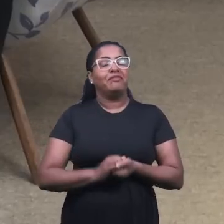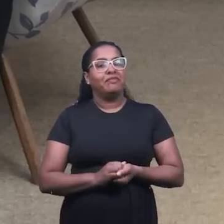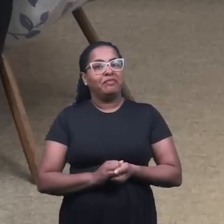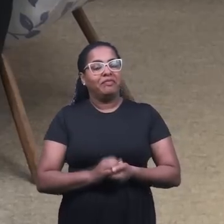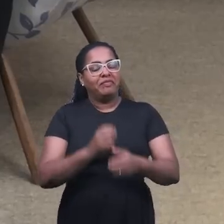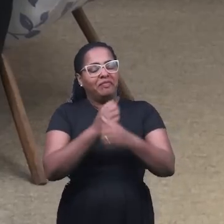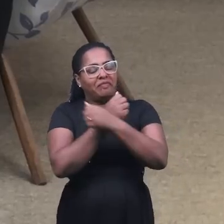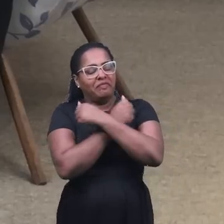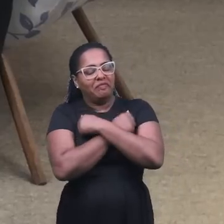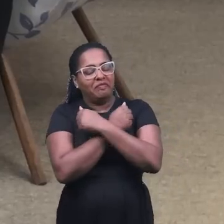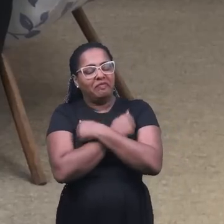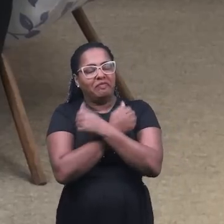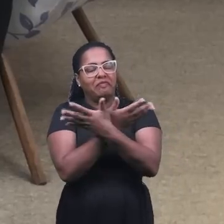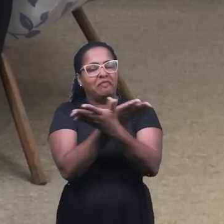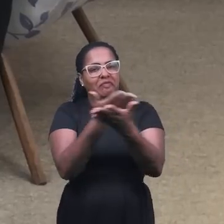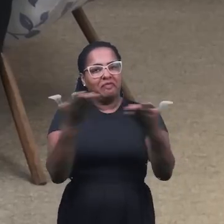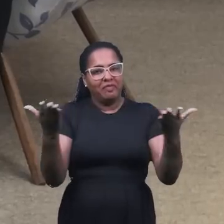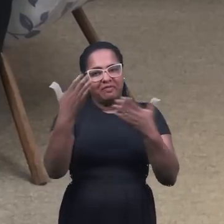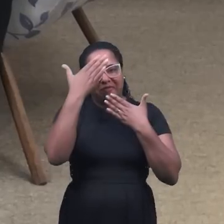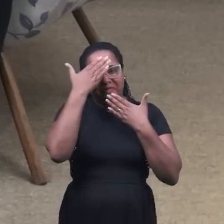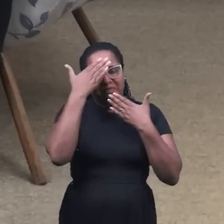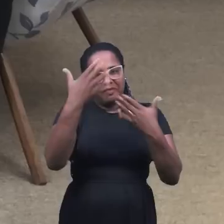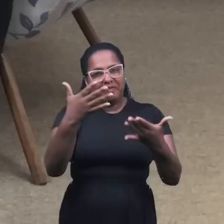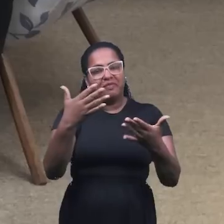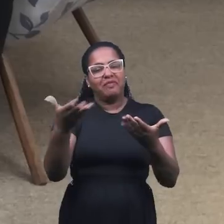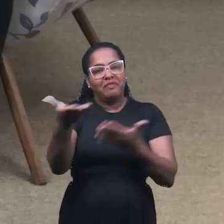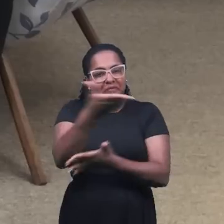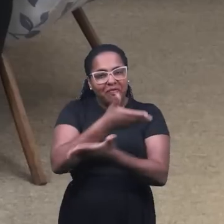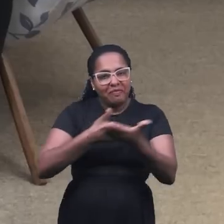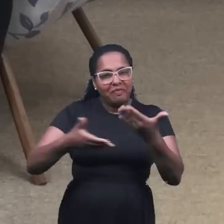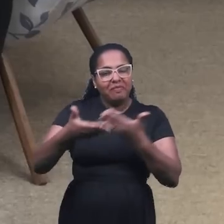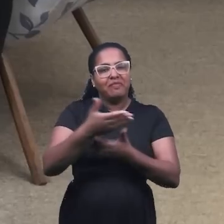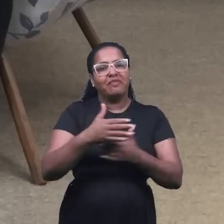YouTube. Fica aqui o nosso abraço a todos, obrigado pela sua